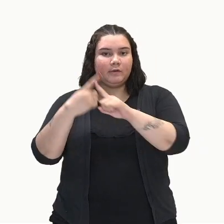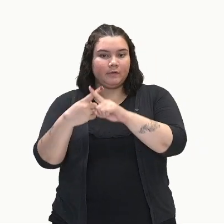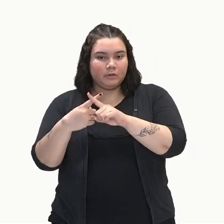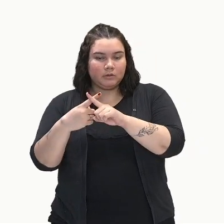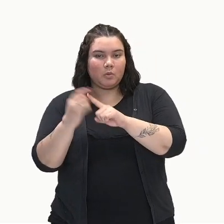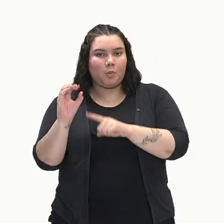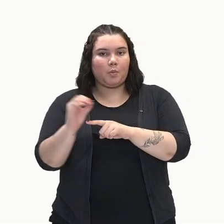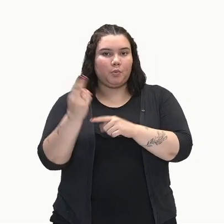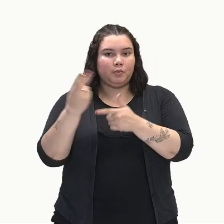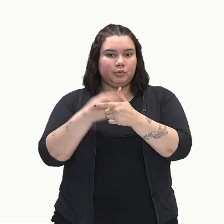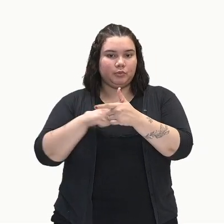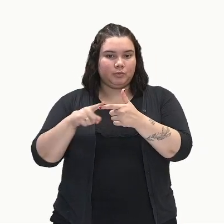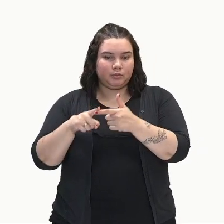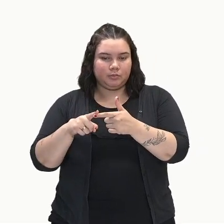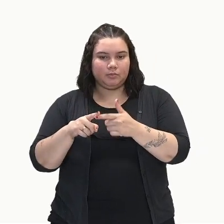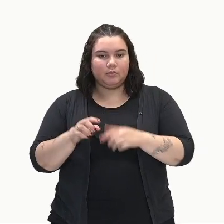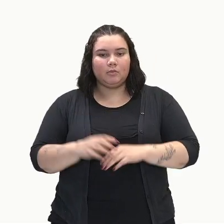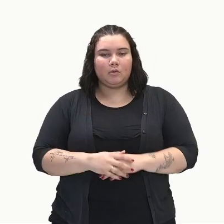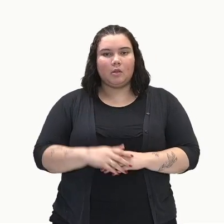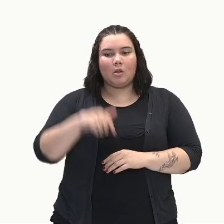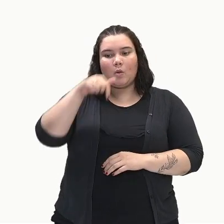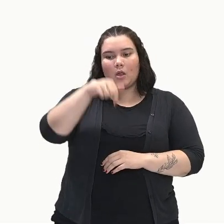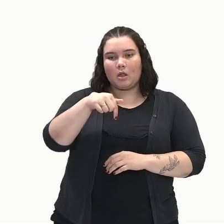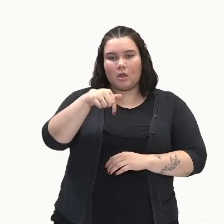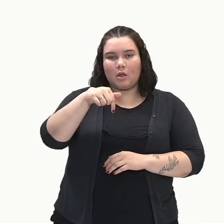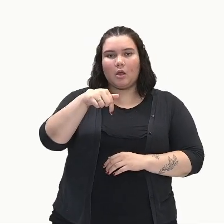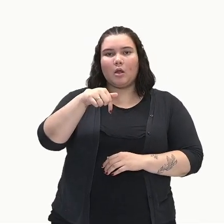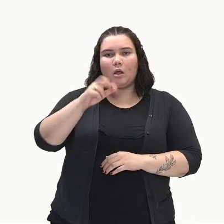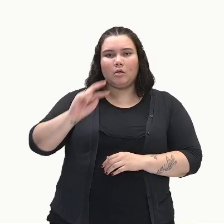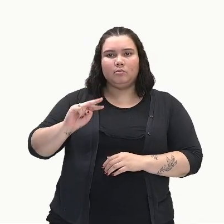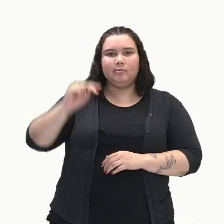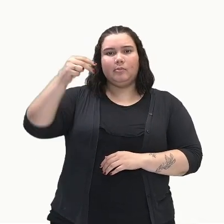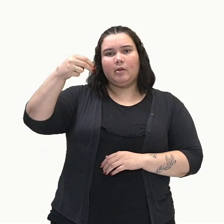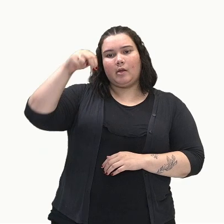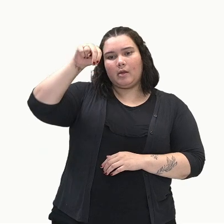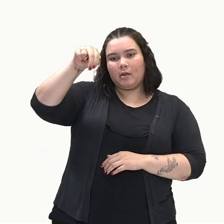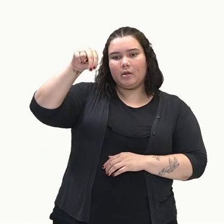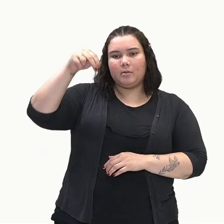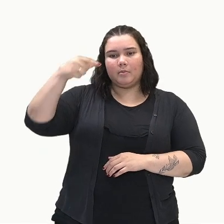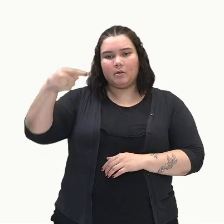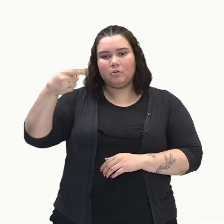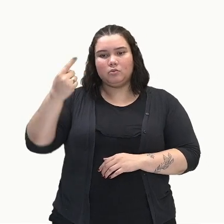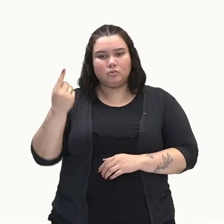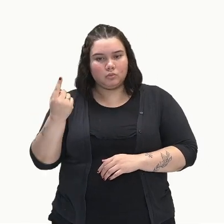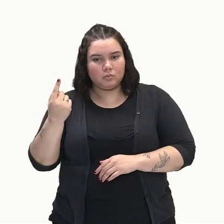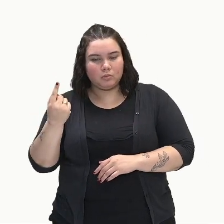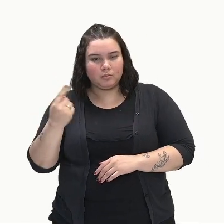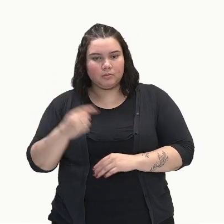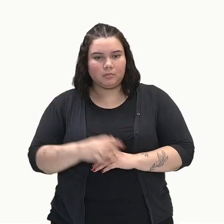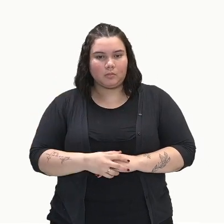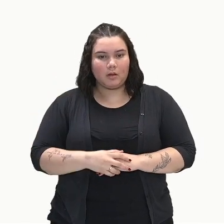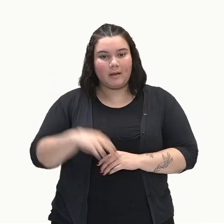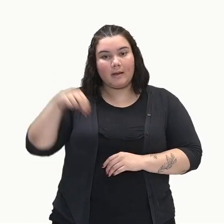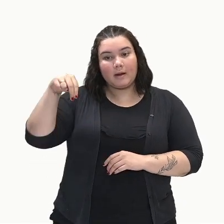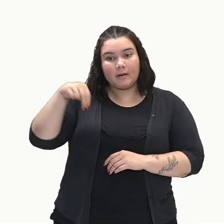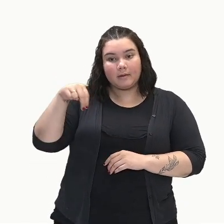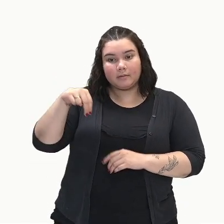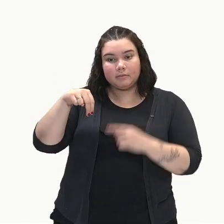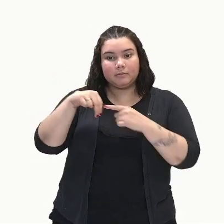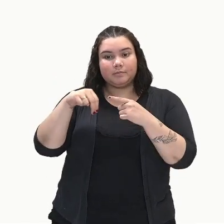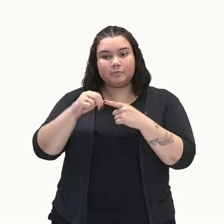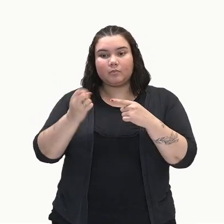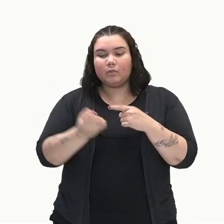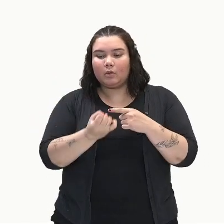né? Q elevado a n menos 1. N é a